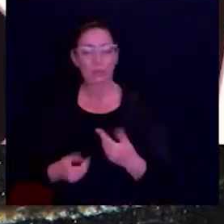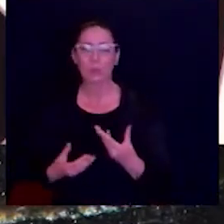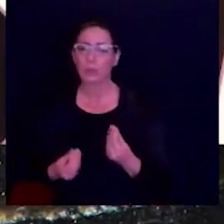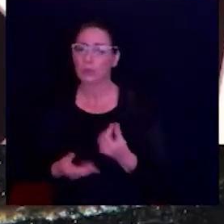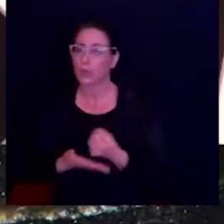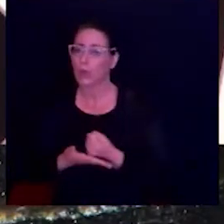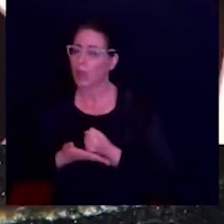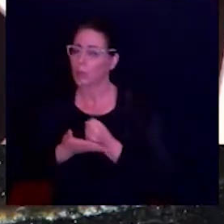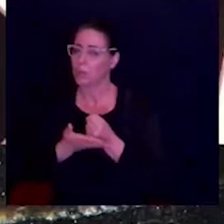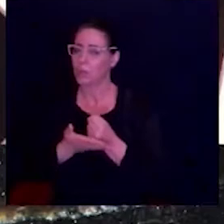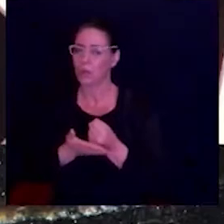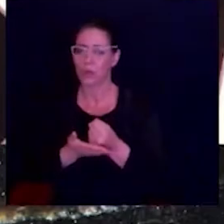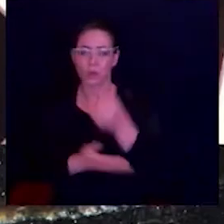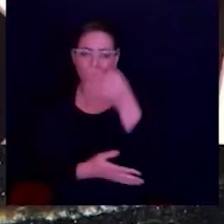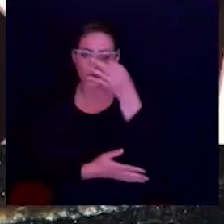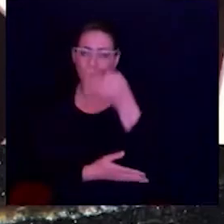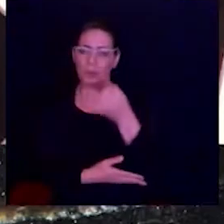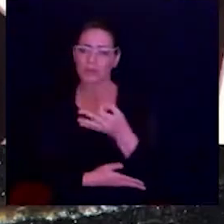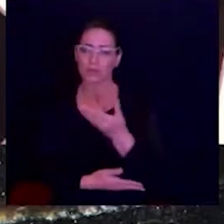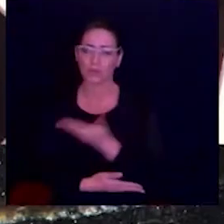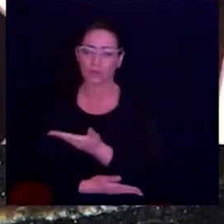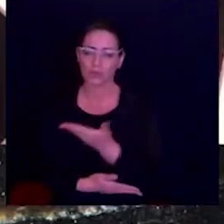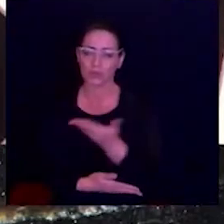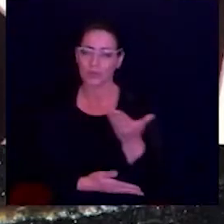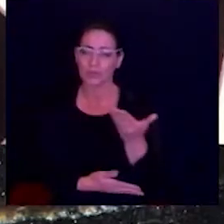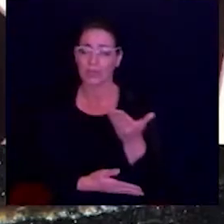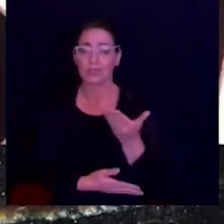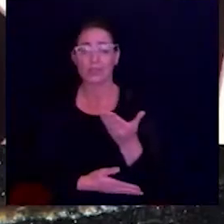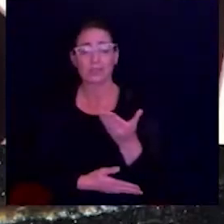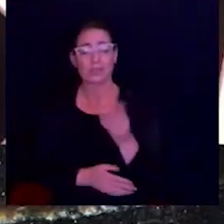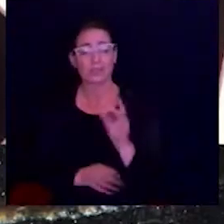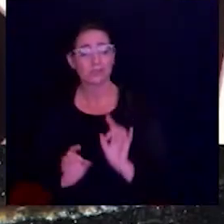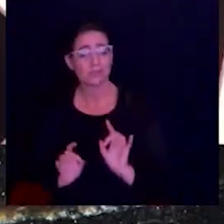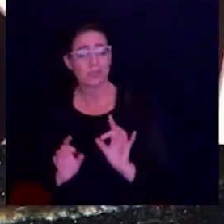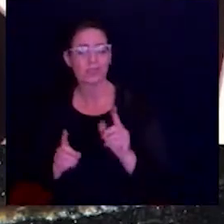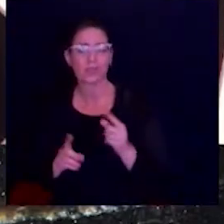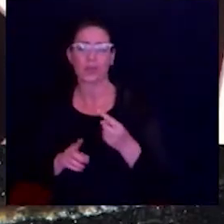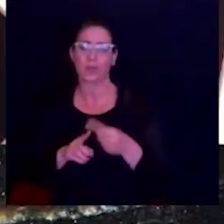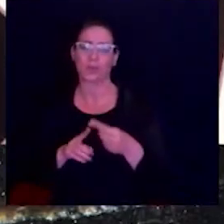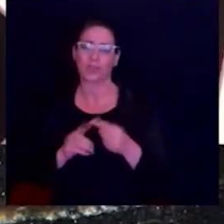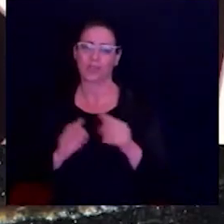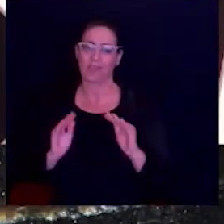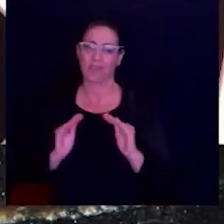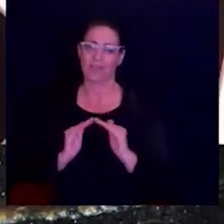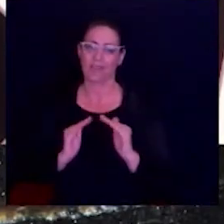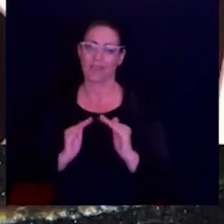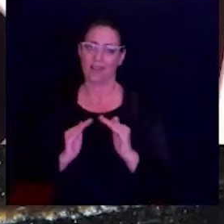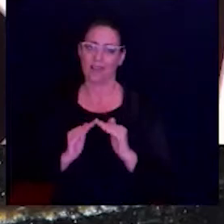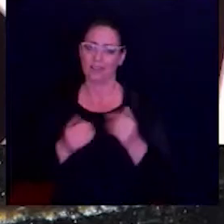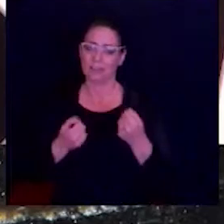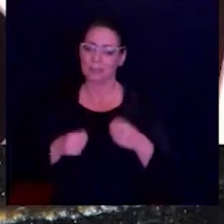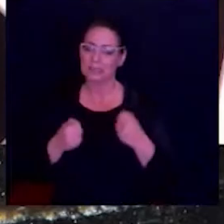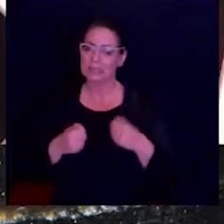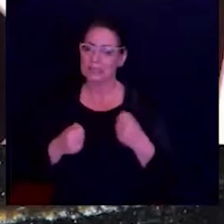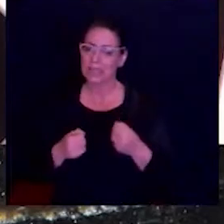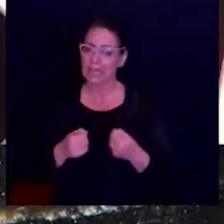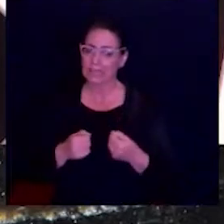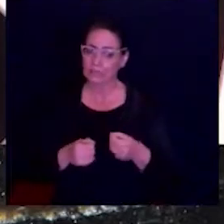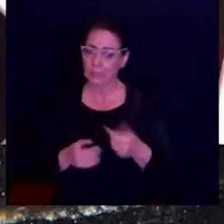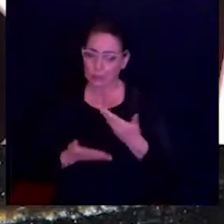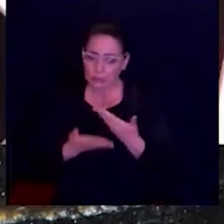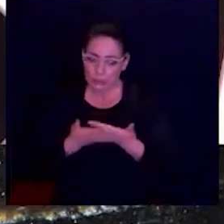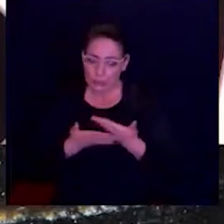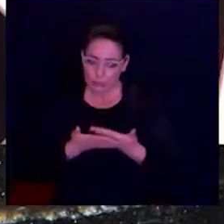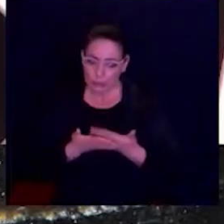de muita compreensão de vocês, especialmente por estarem em casa e precisarem criar um ambiente de